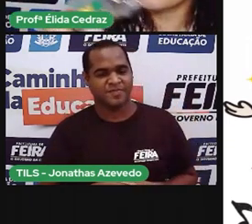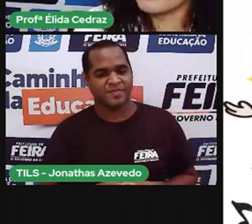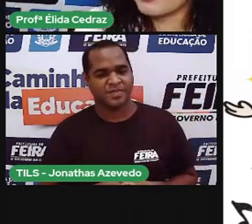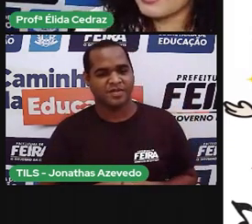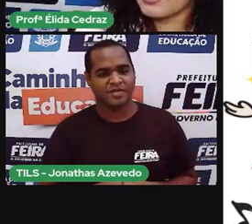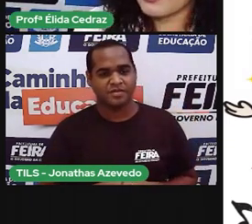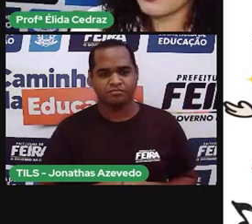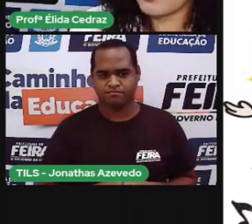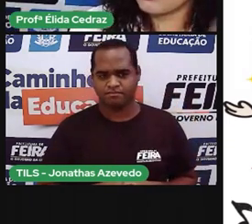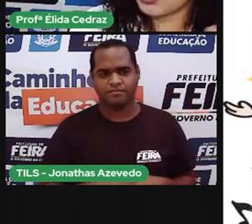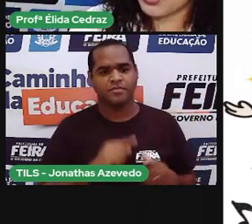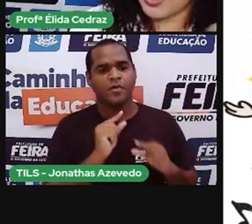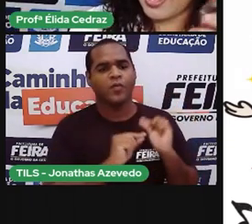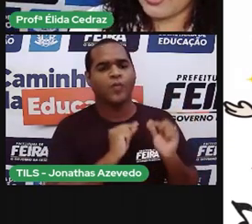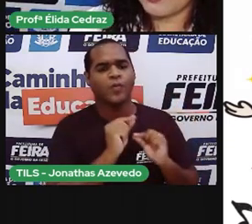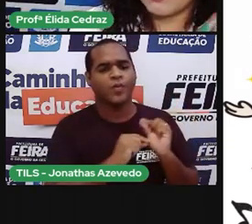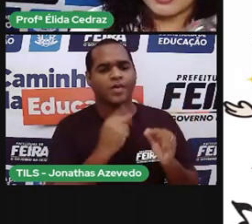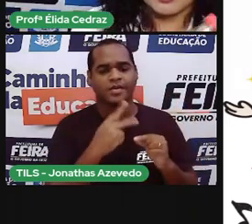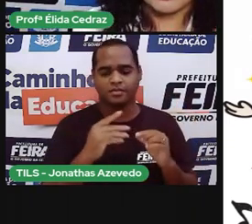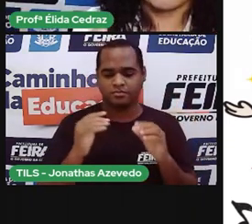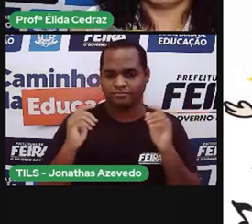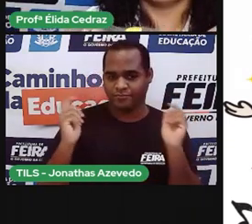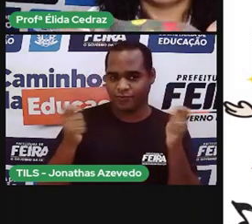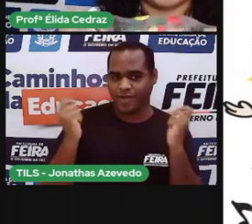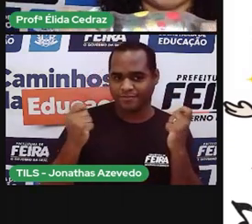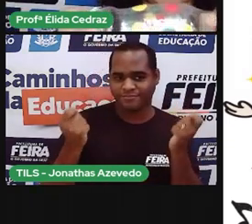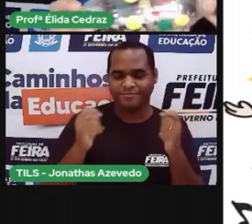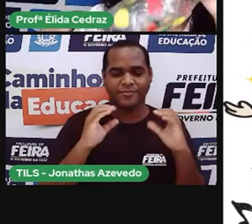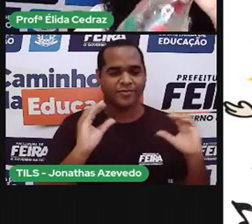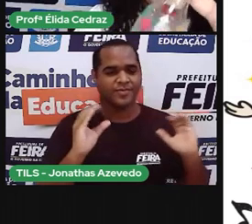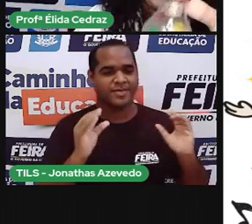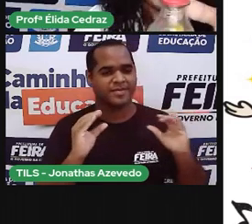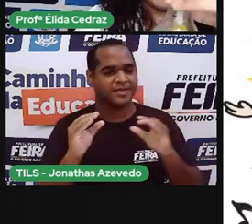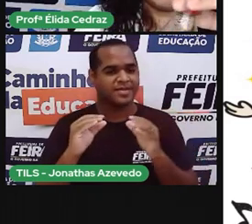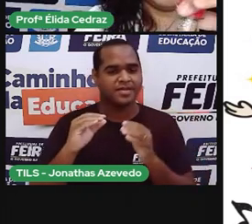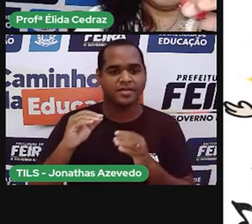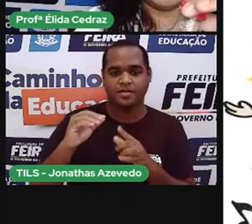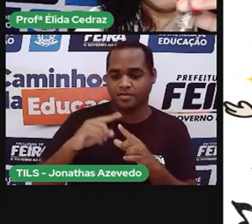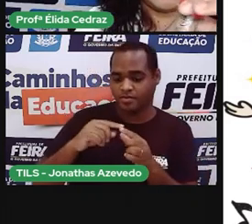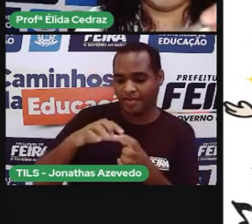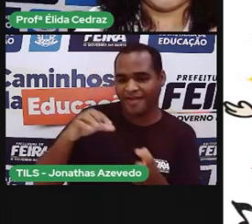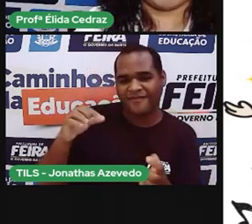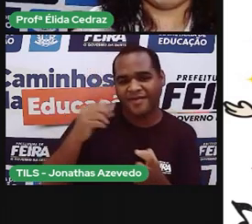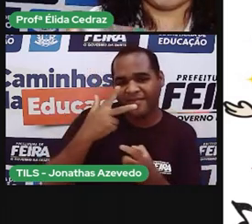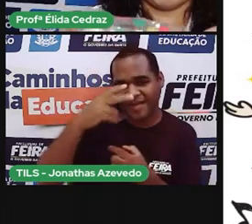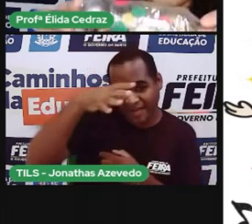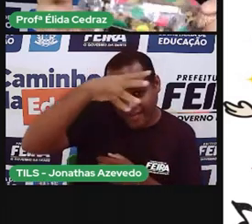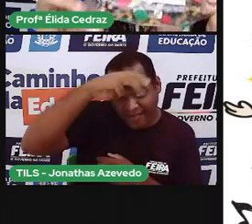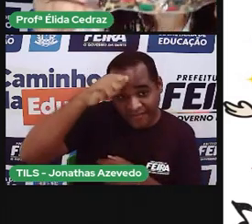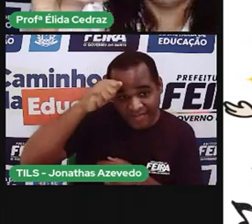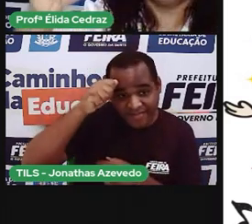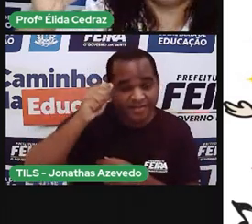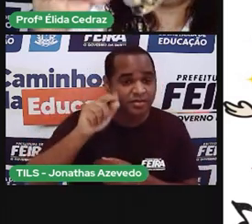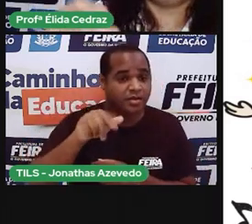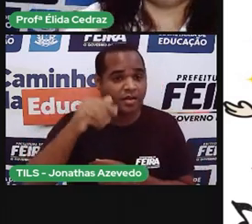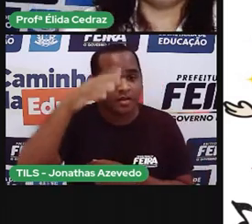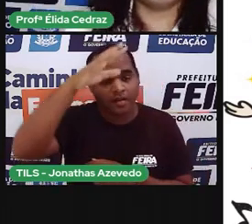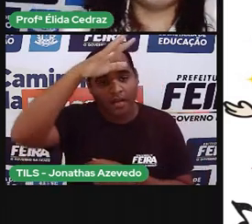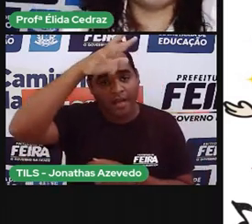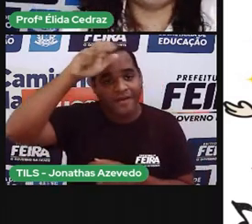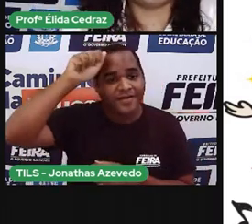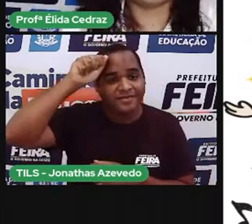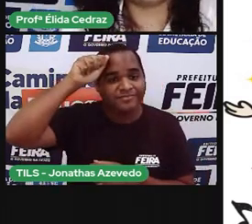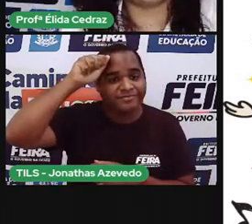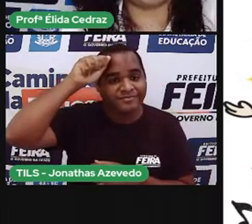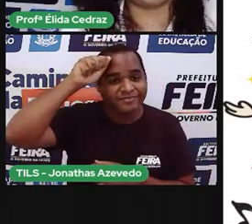não tá aqui é um chocalho garrafinha pet para garrafinha Pet e